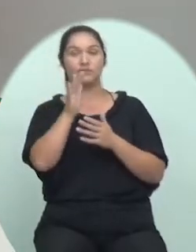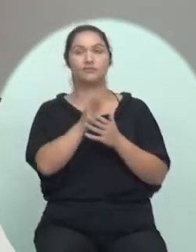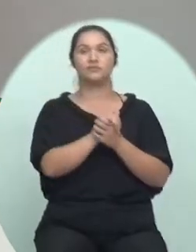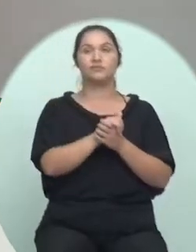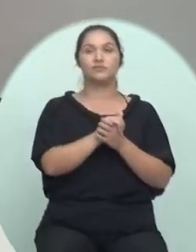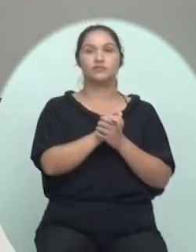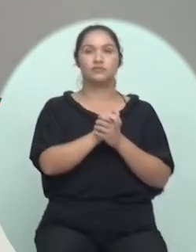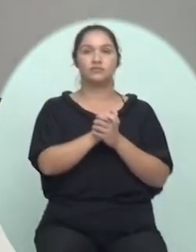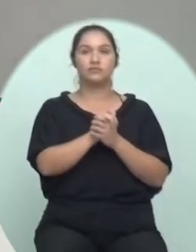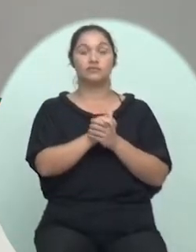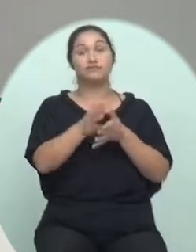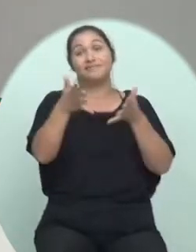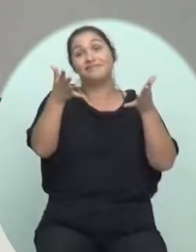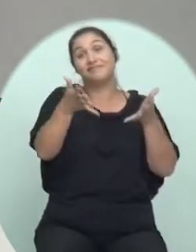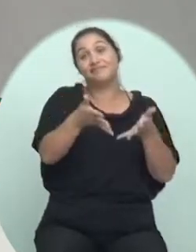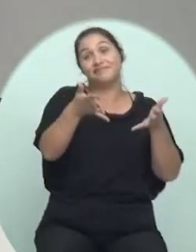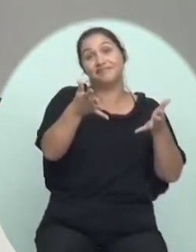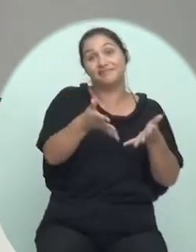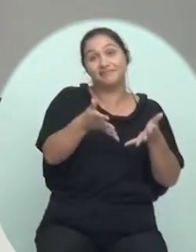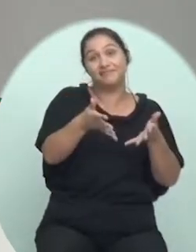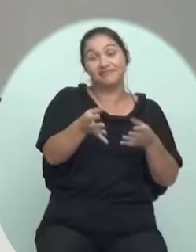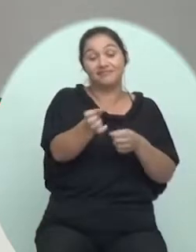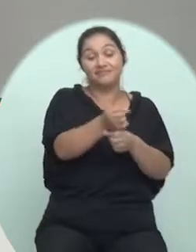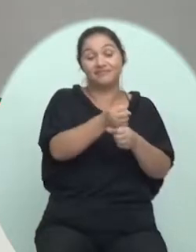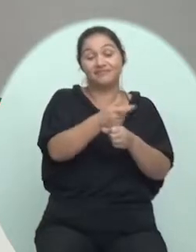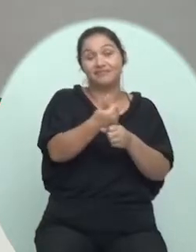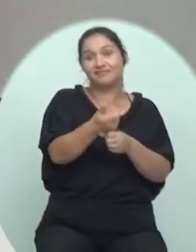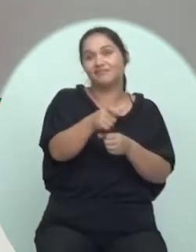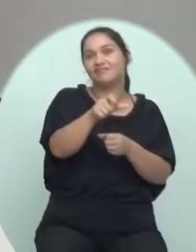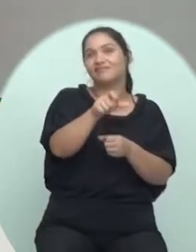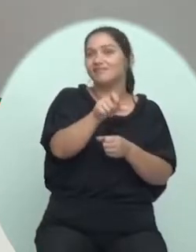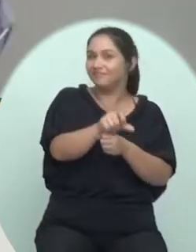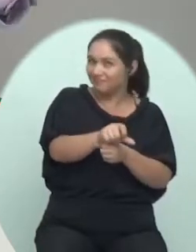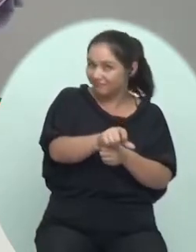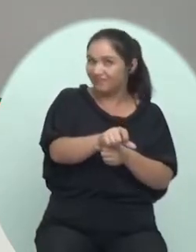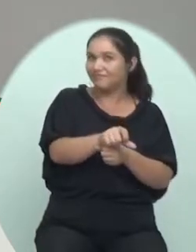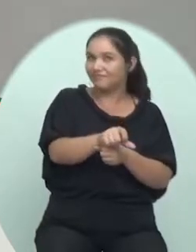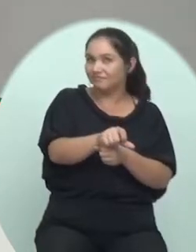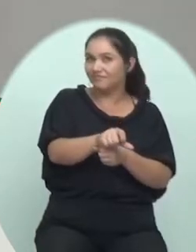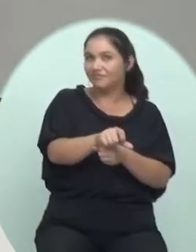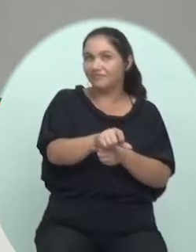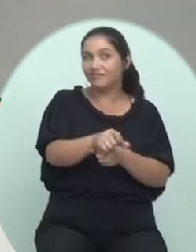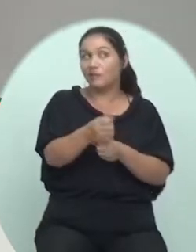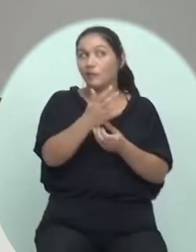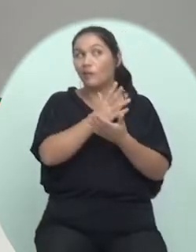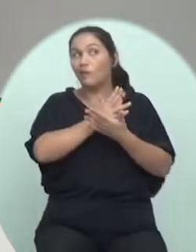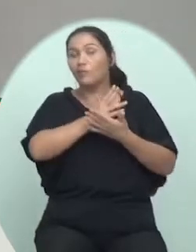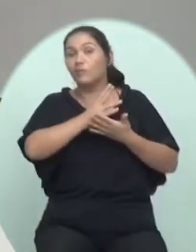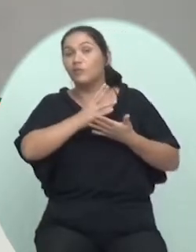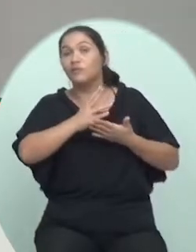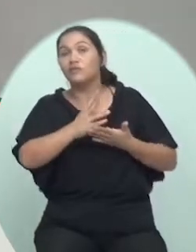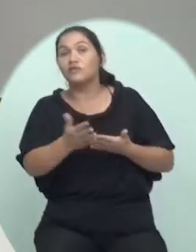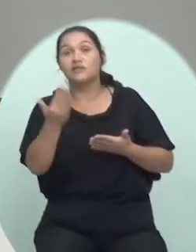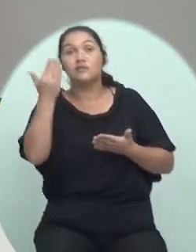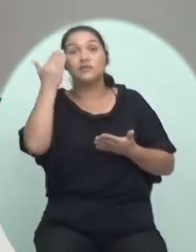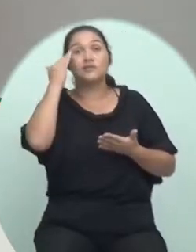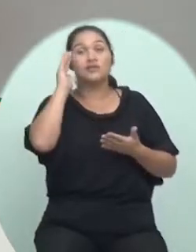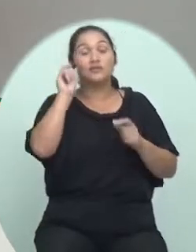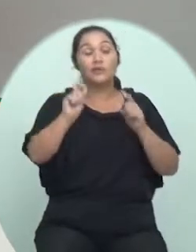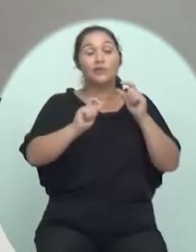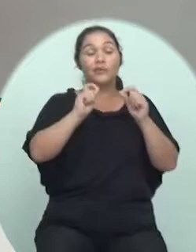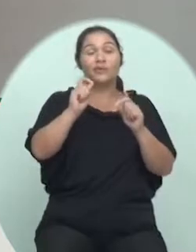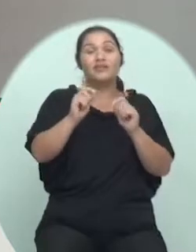E a partir de agora, nós vamos compreender o que aquilo representava efetivamente. Sendo que,